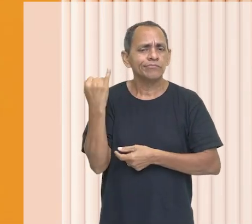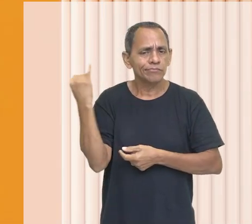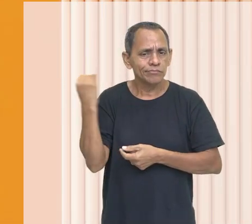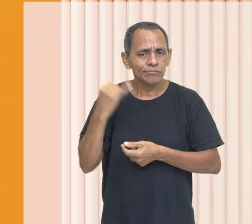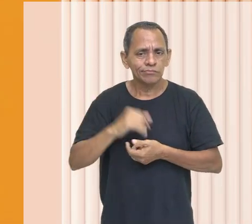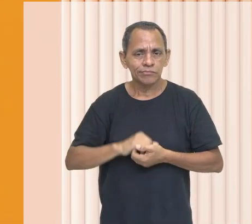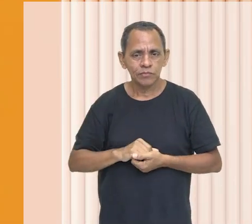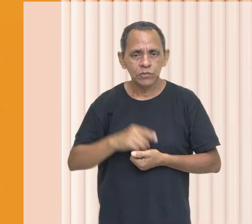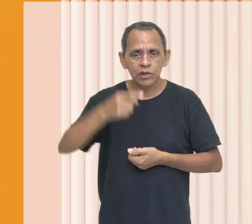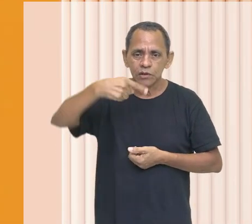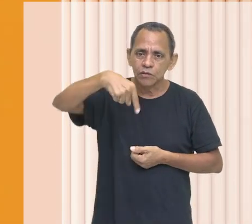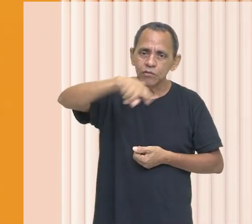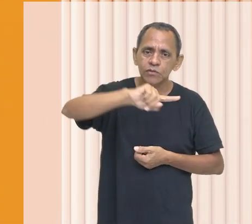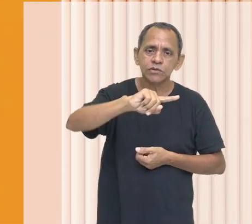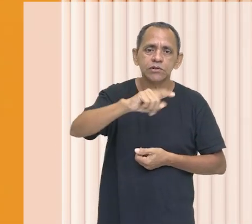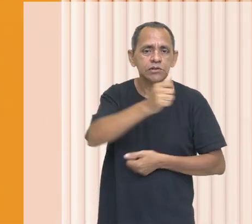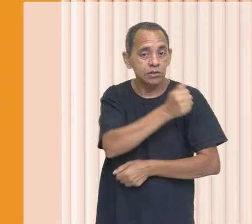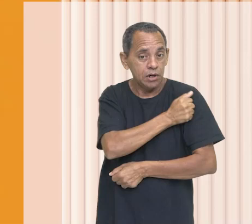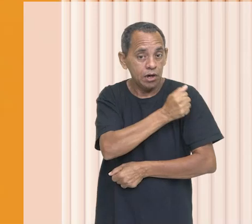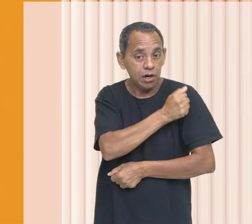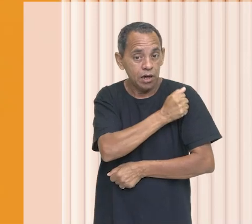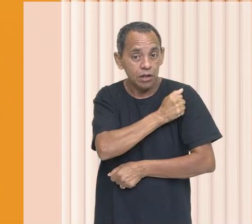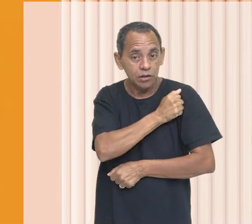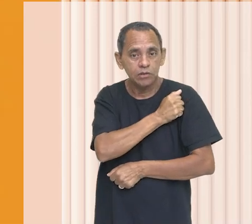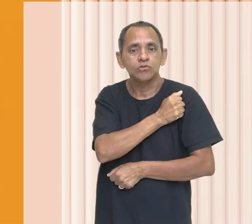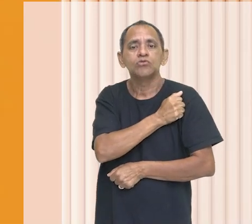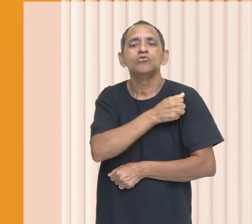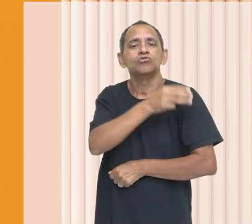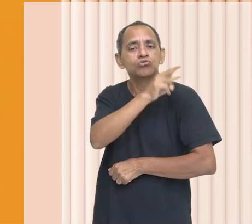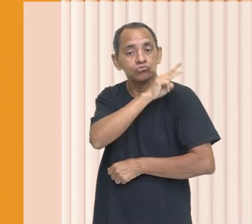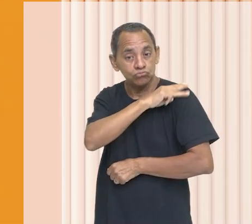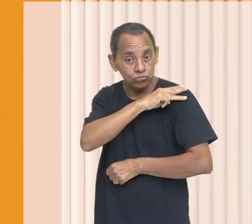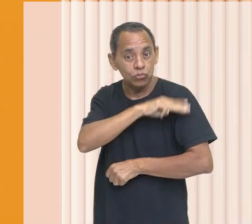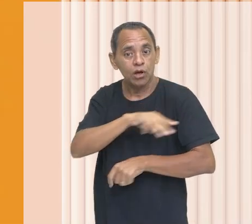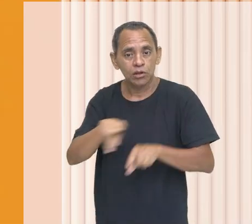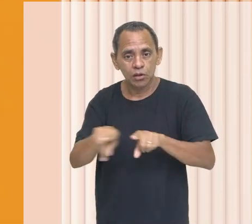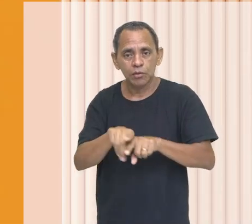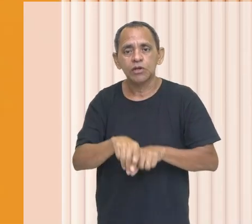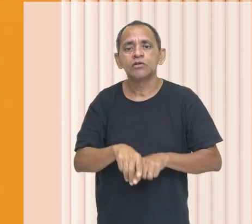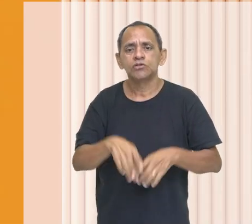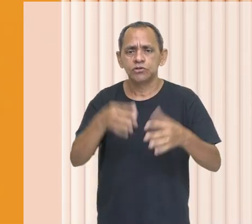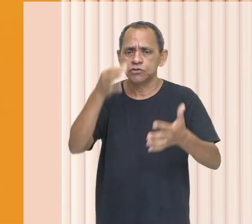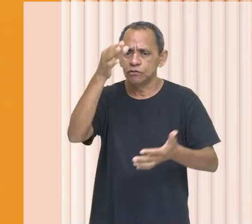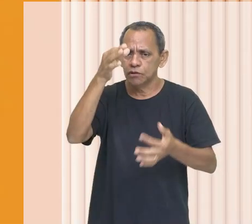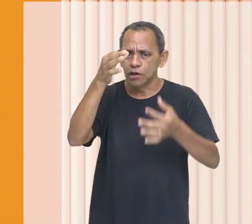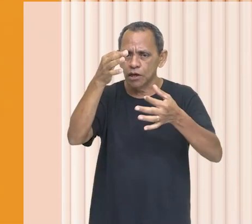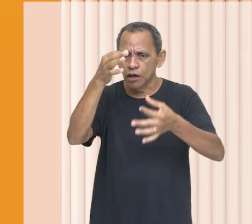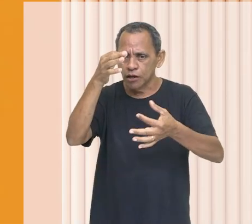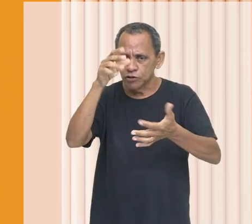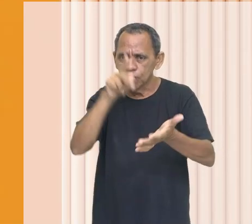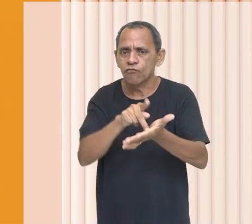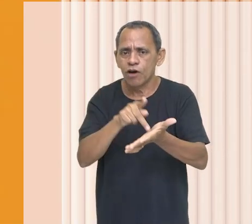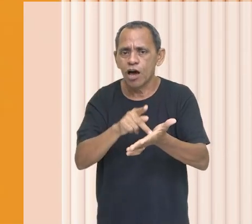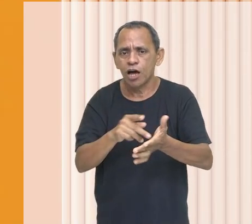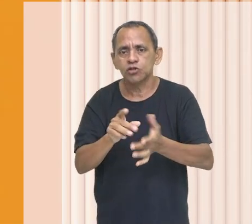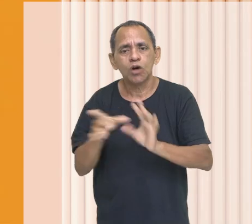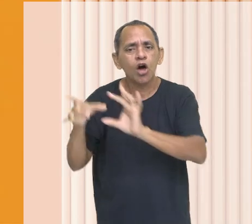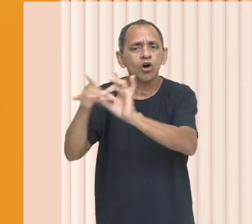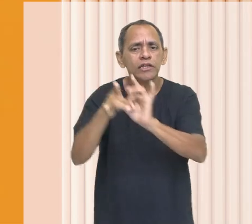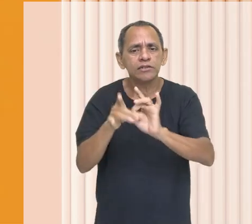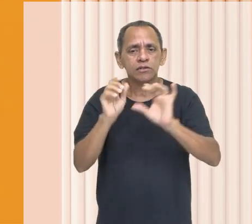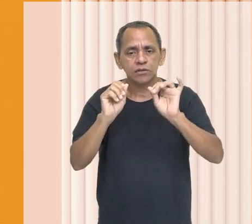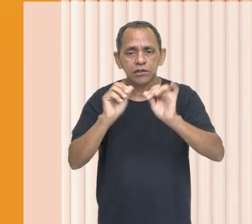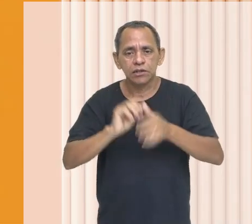fundamental para você que é aluno do ensino médio, que é justamente o que? A